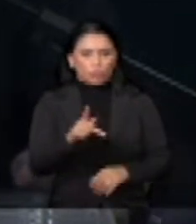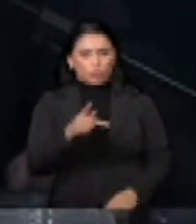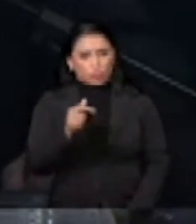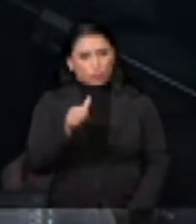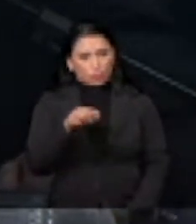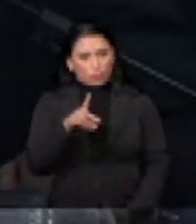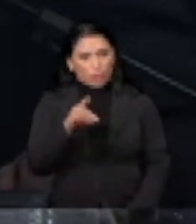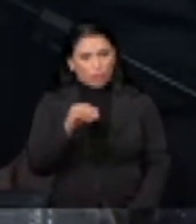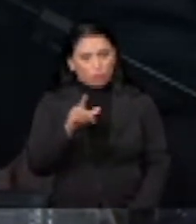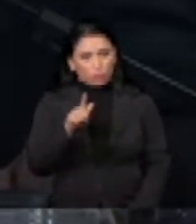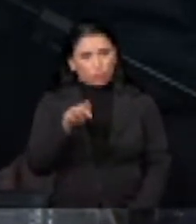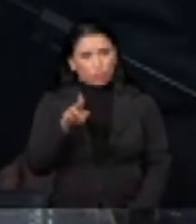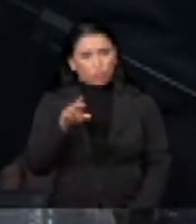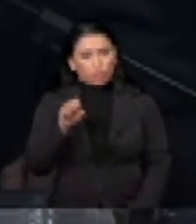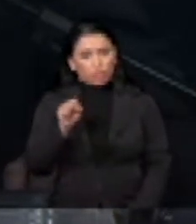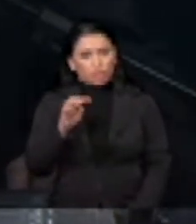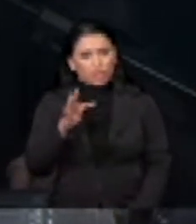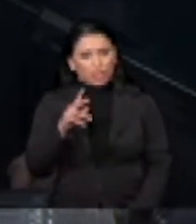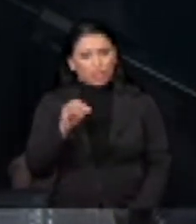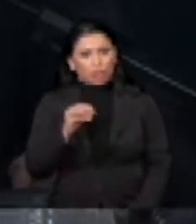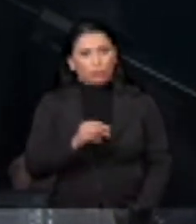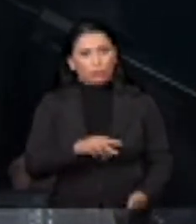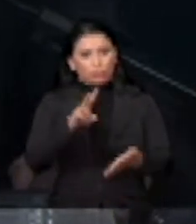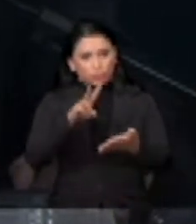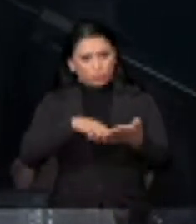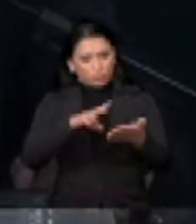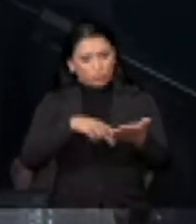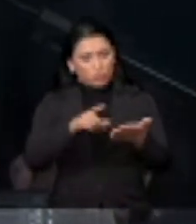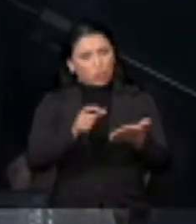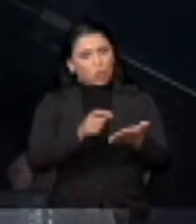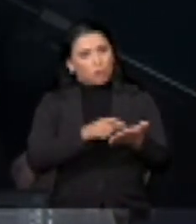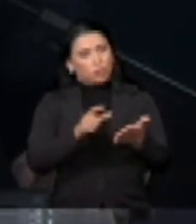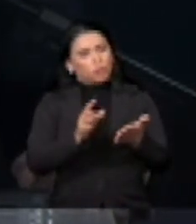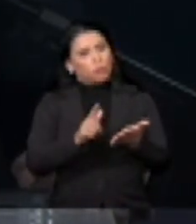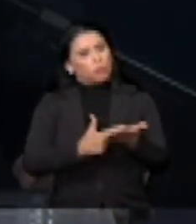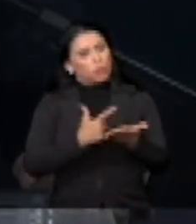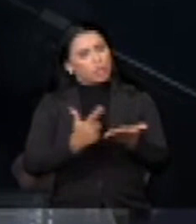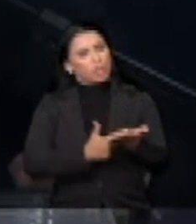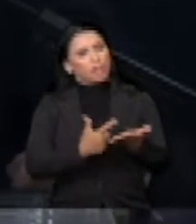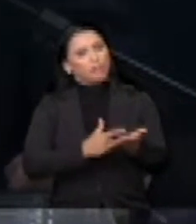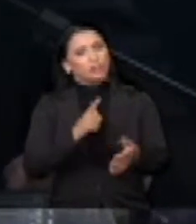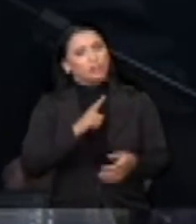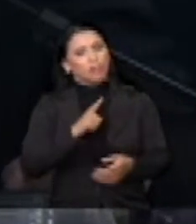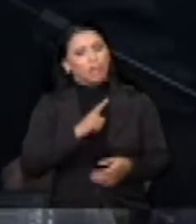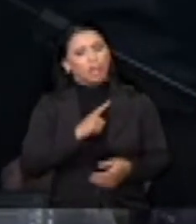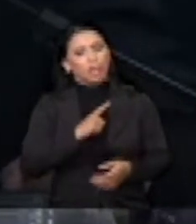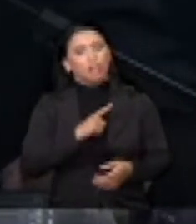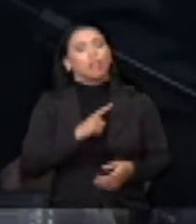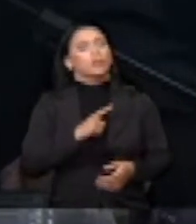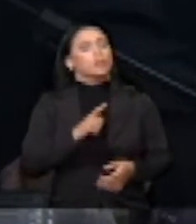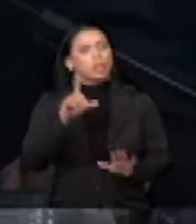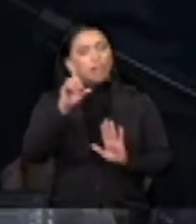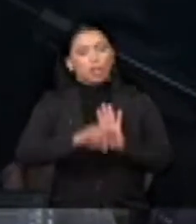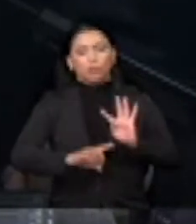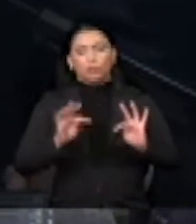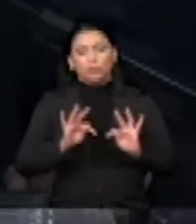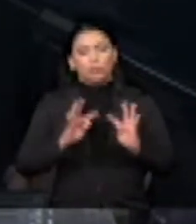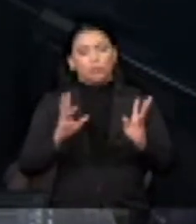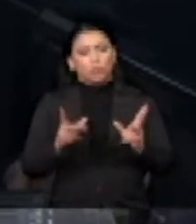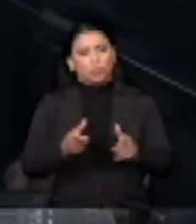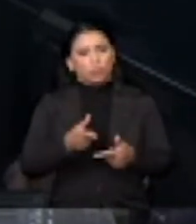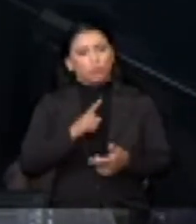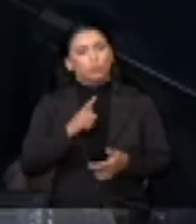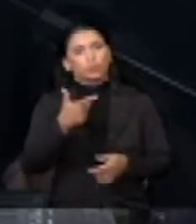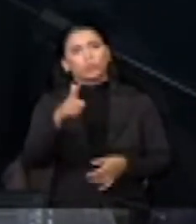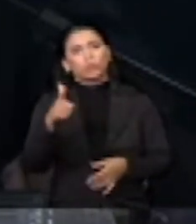diz o ministro Gilmar Mendes nesse livro não há em princípio que se vá lá em direito absolutos tanto outros